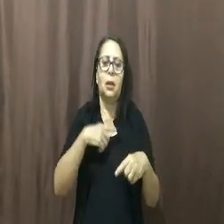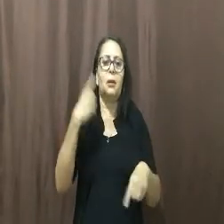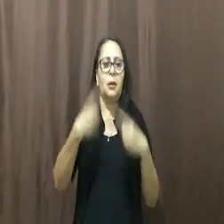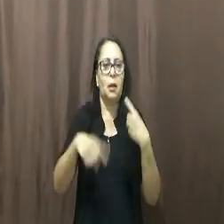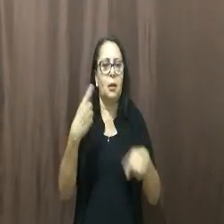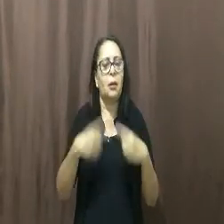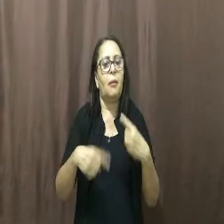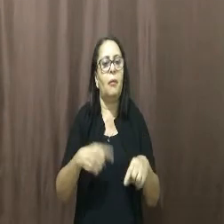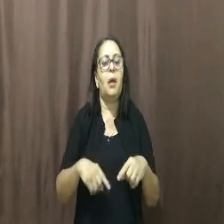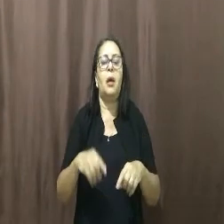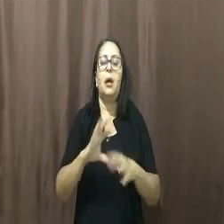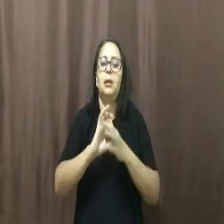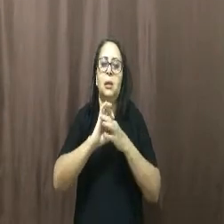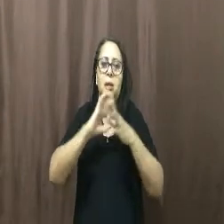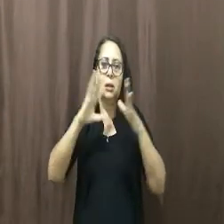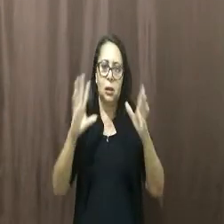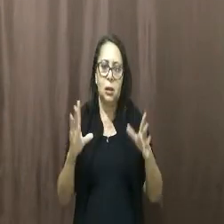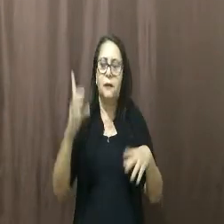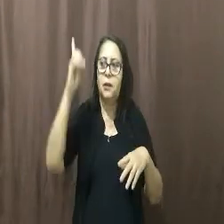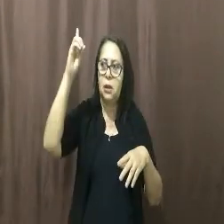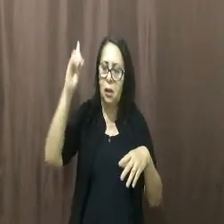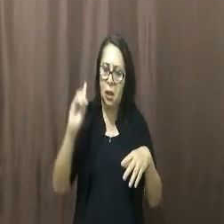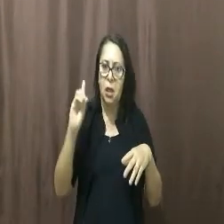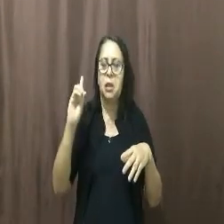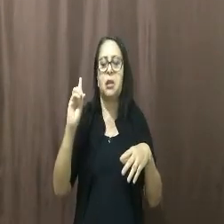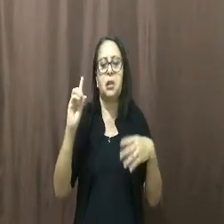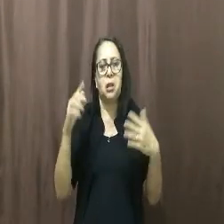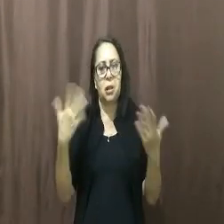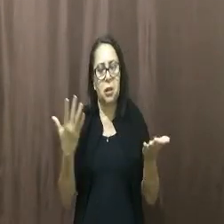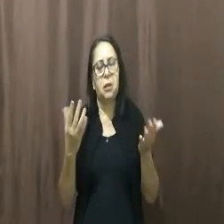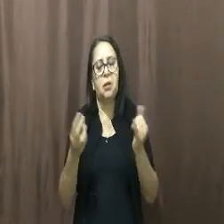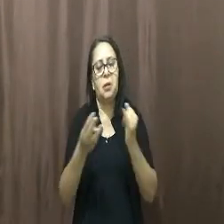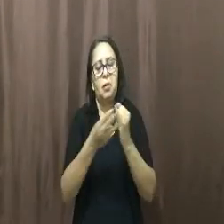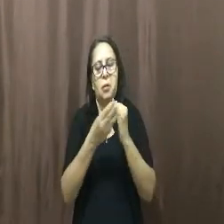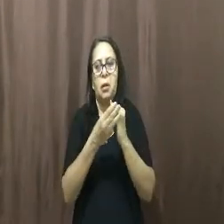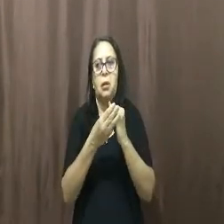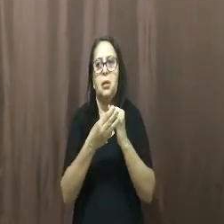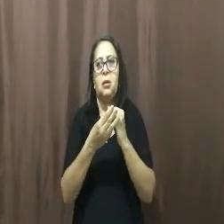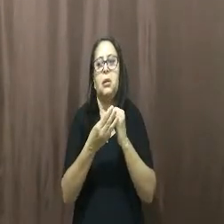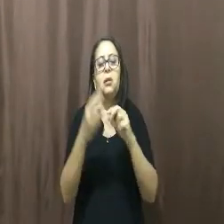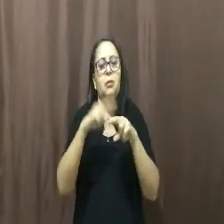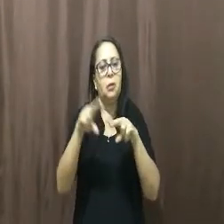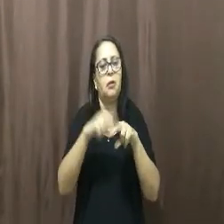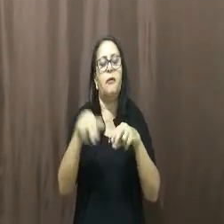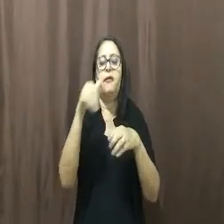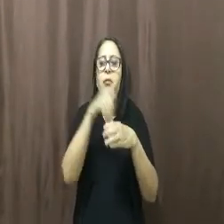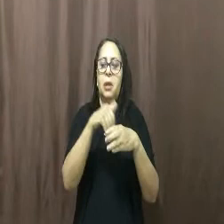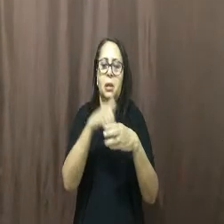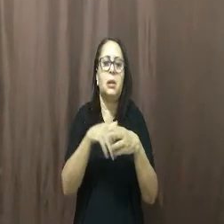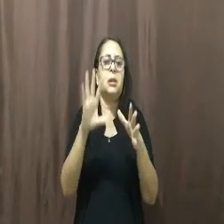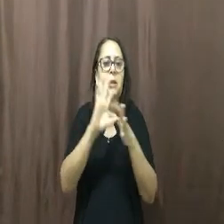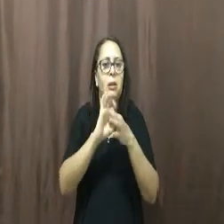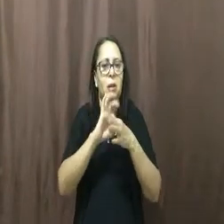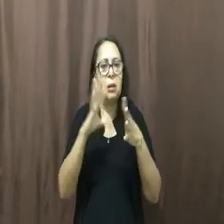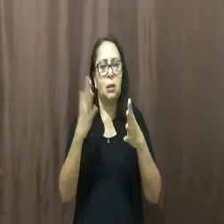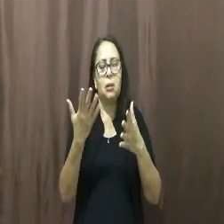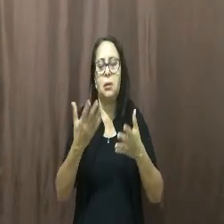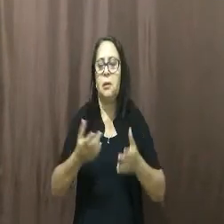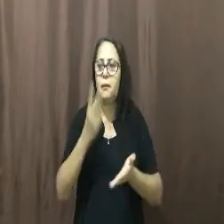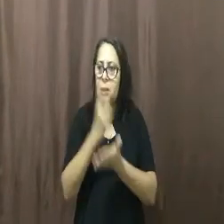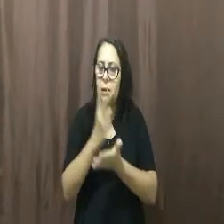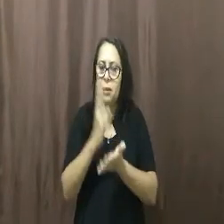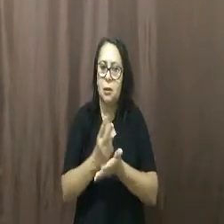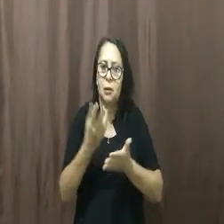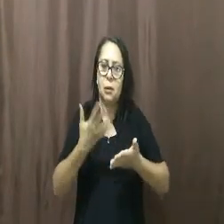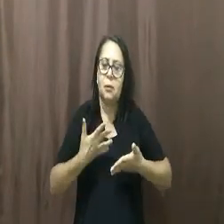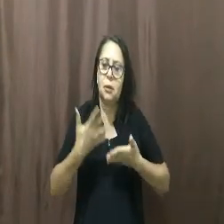fazer esse debate, essa reflexão. É um ambiente democrático dentro do IFMA para se falar dessas temáticas. Sempre